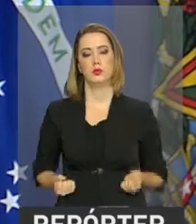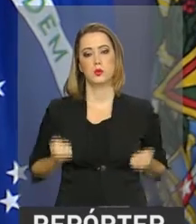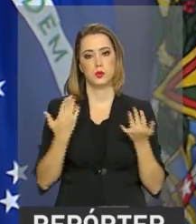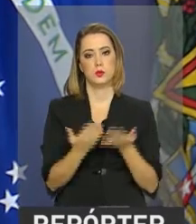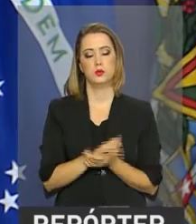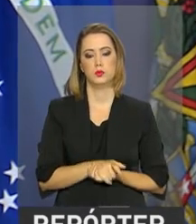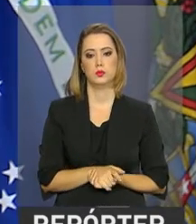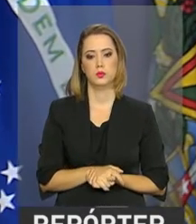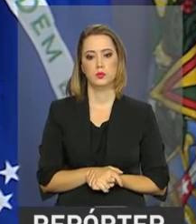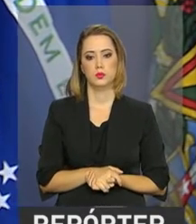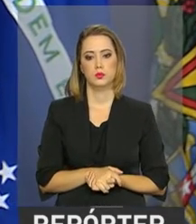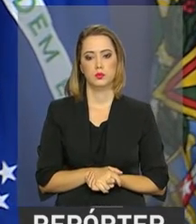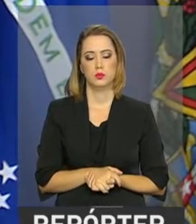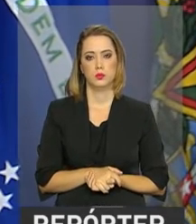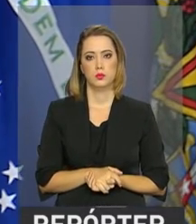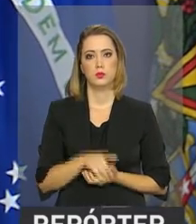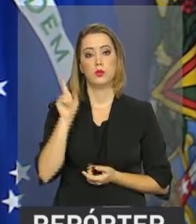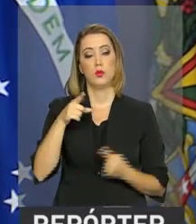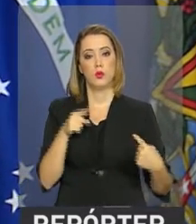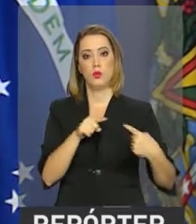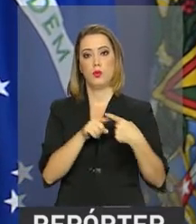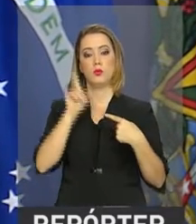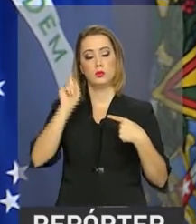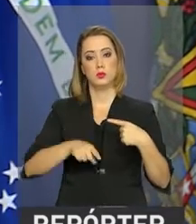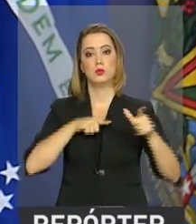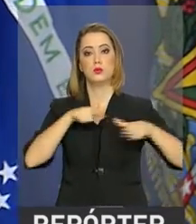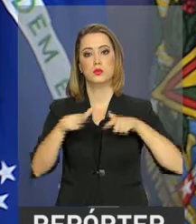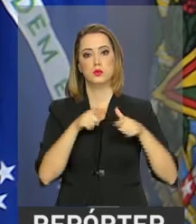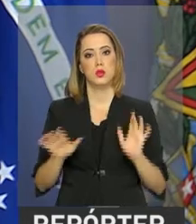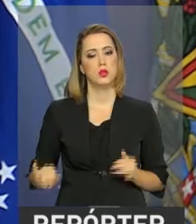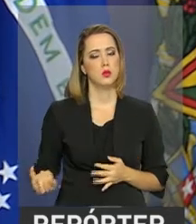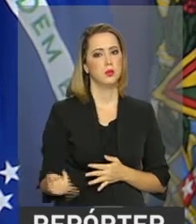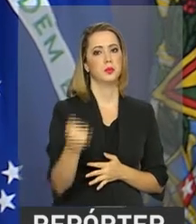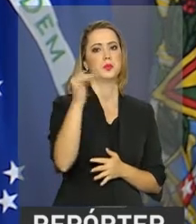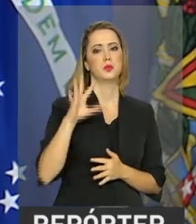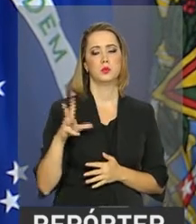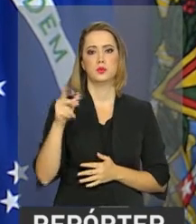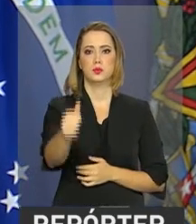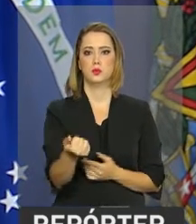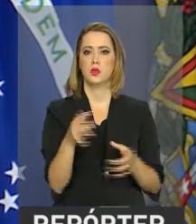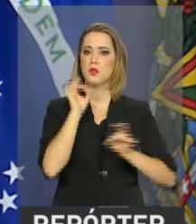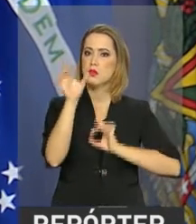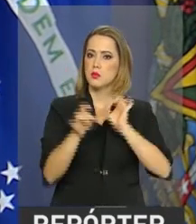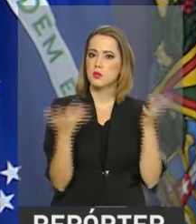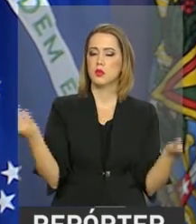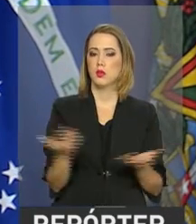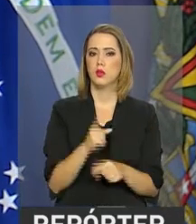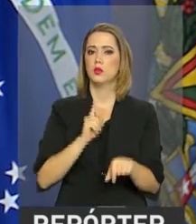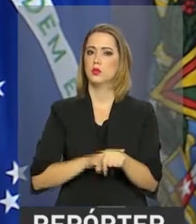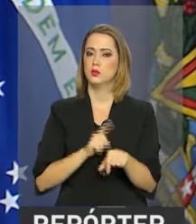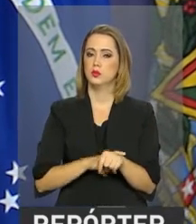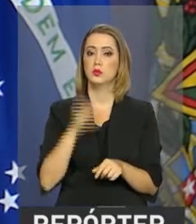objetivo é trabalhar para criar oportunidades para todos não é especialmente no momento convenhamos